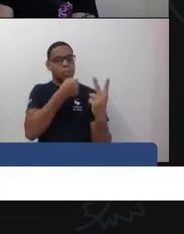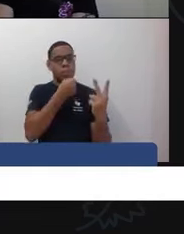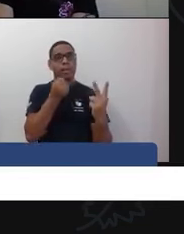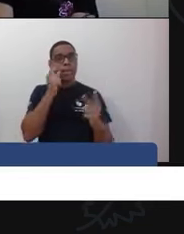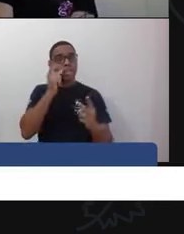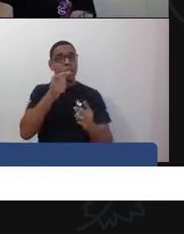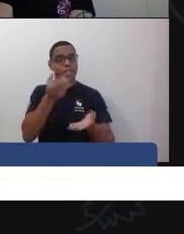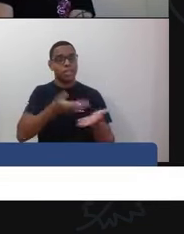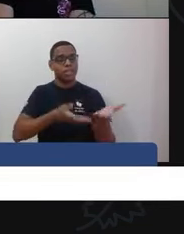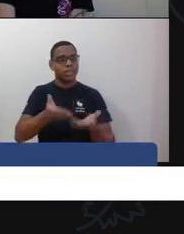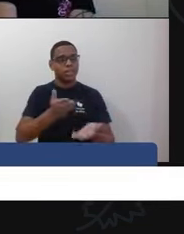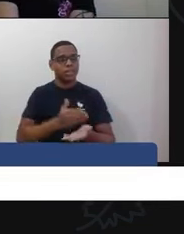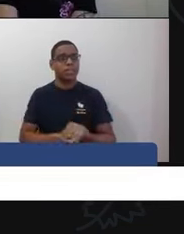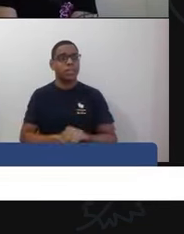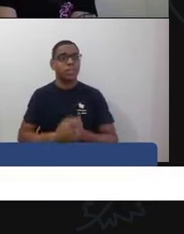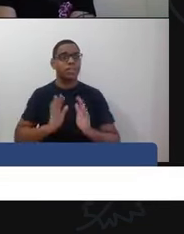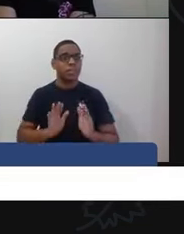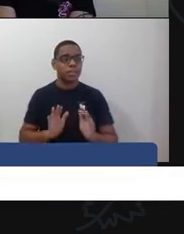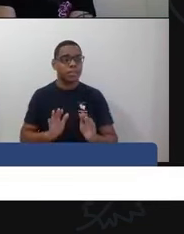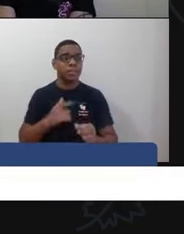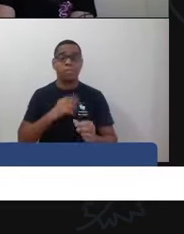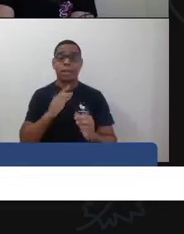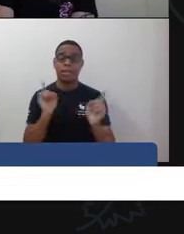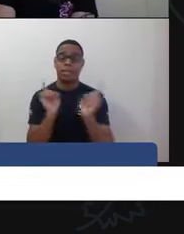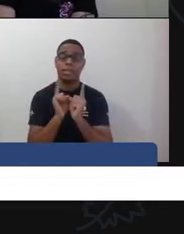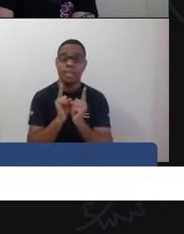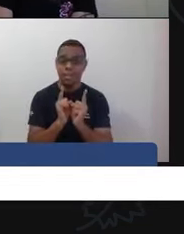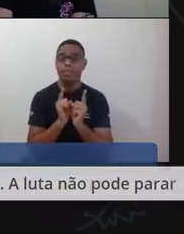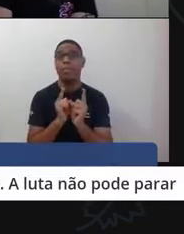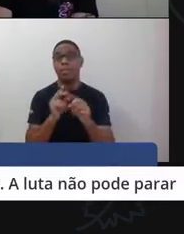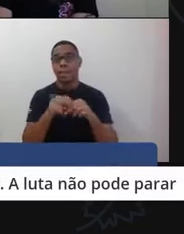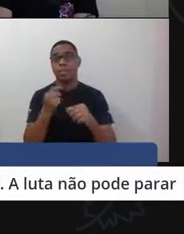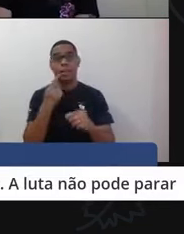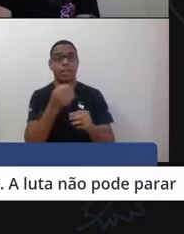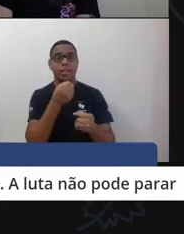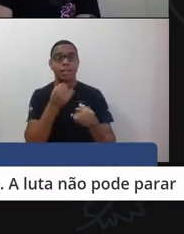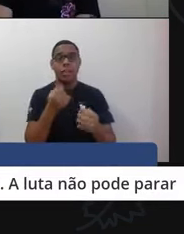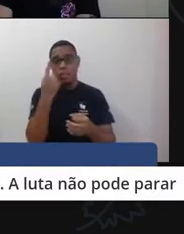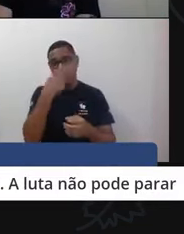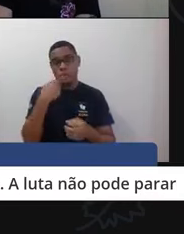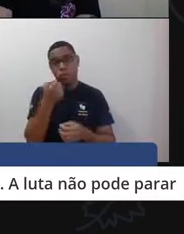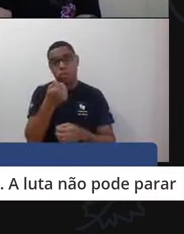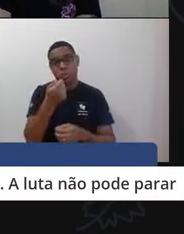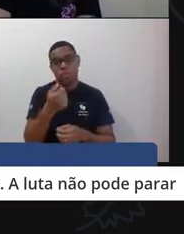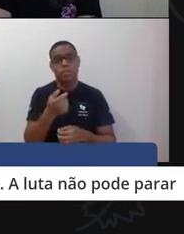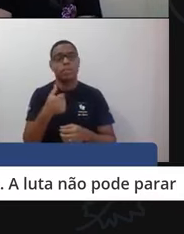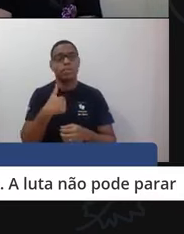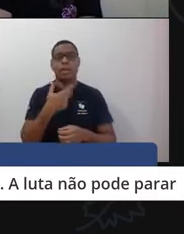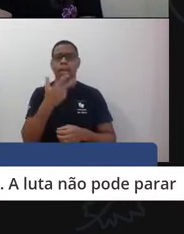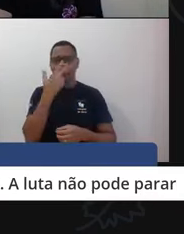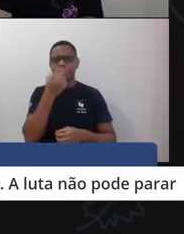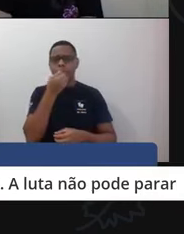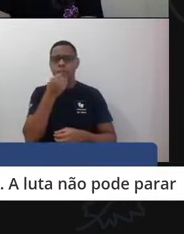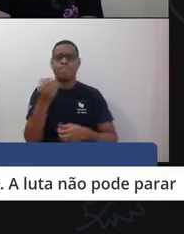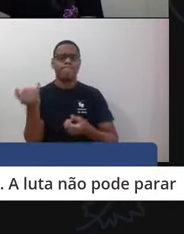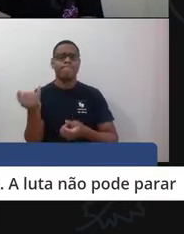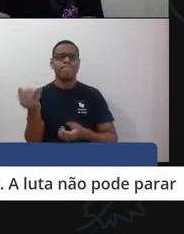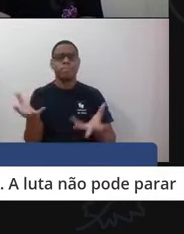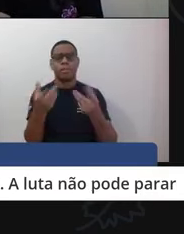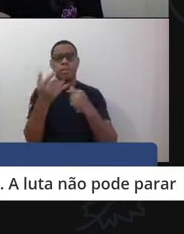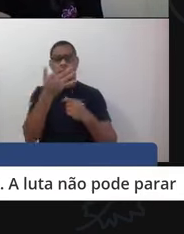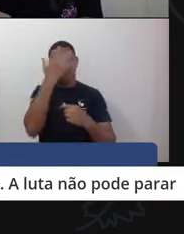interessante, mas, obviamente, encurta mais ainda o tempo, esse tempo de 1 hora. Mas eu acho que foi extremamente produtivo, as pessoas que